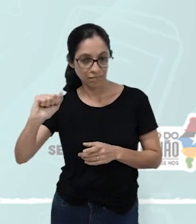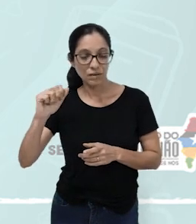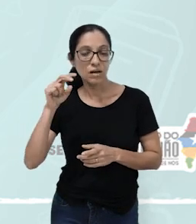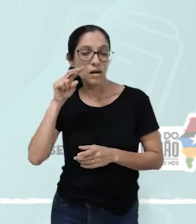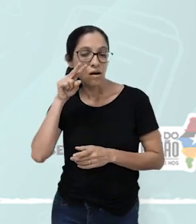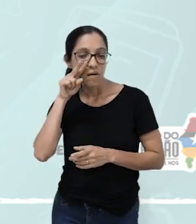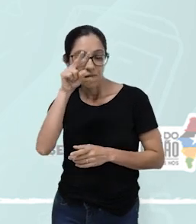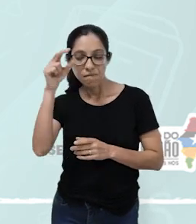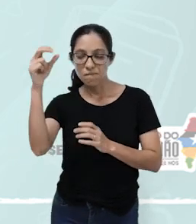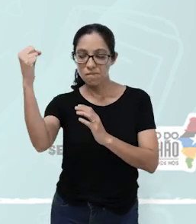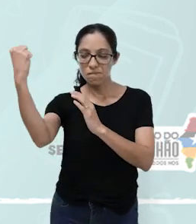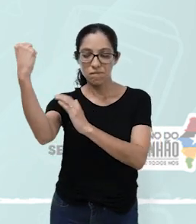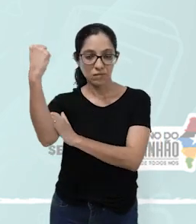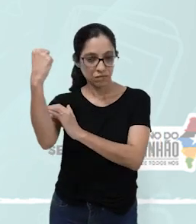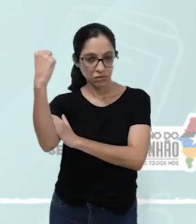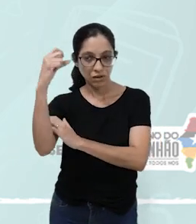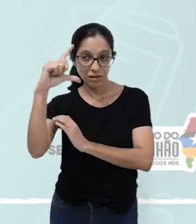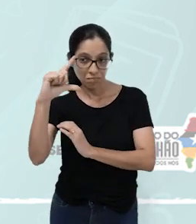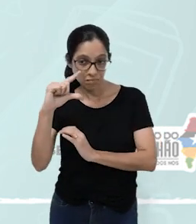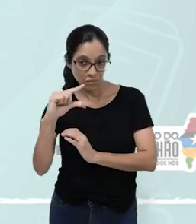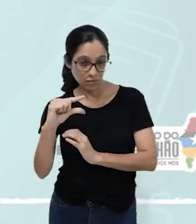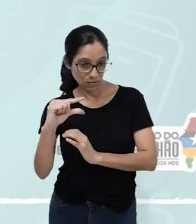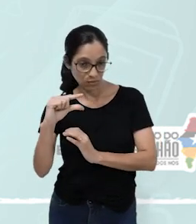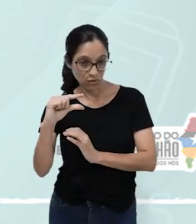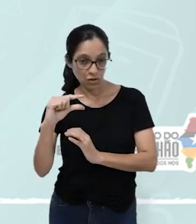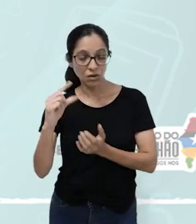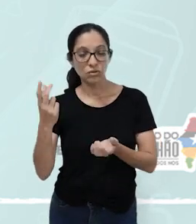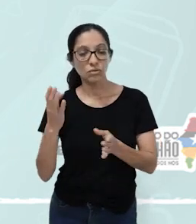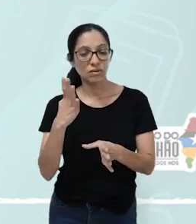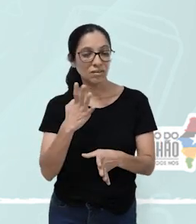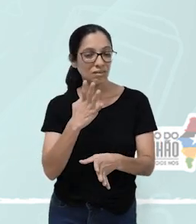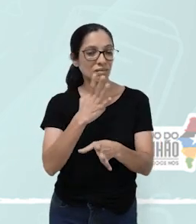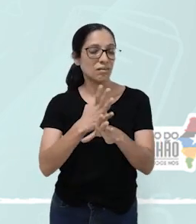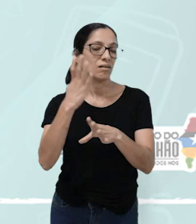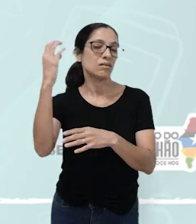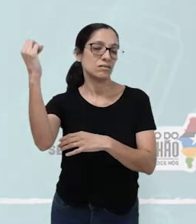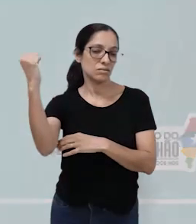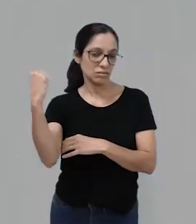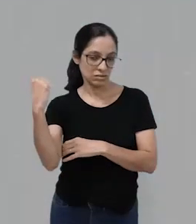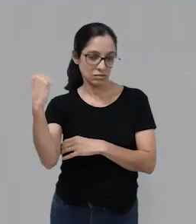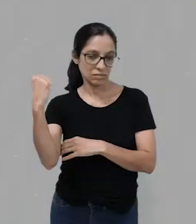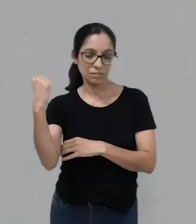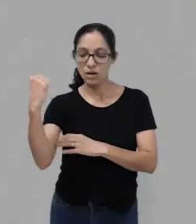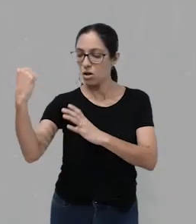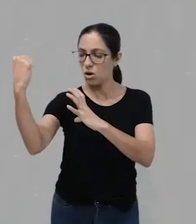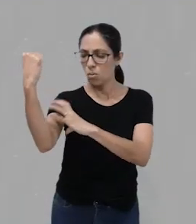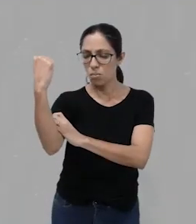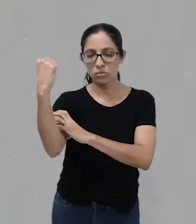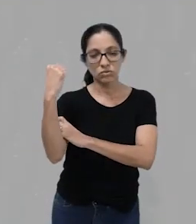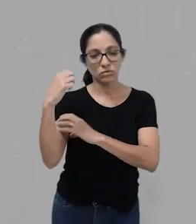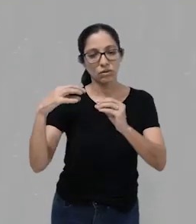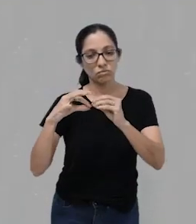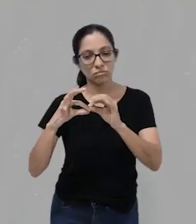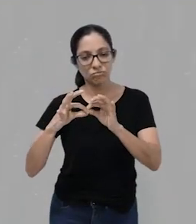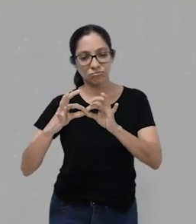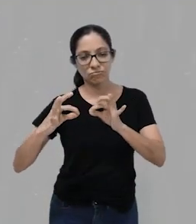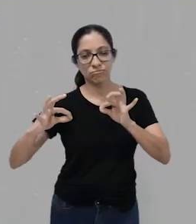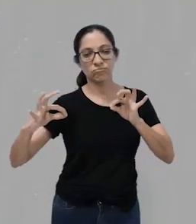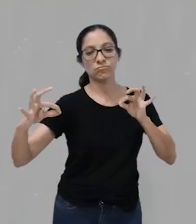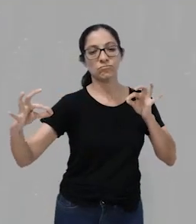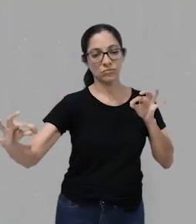que a resistência, provocando assim o quê? O alongamento do músculo. Quando eu falo de concêntrica, eu falo de quê?